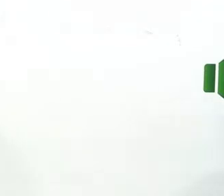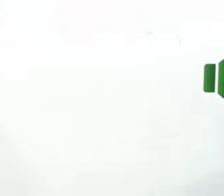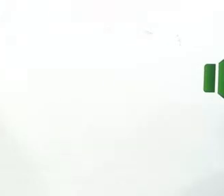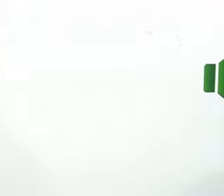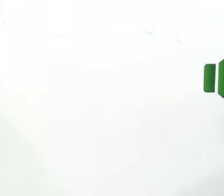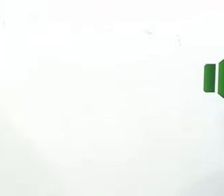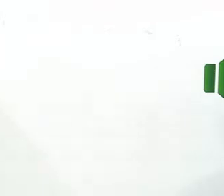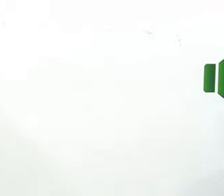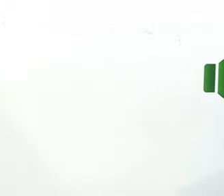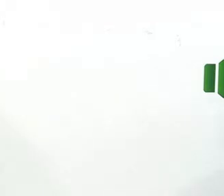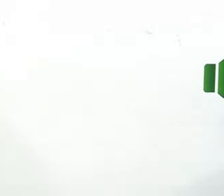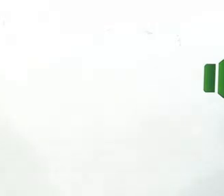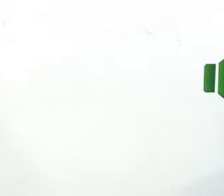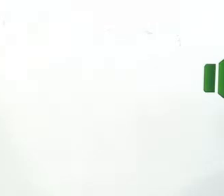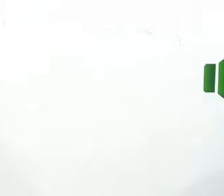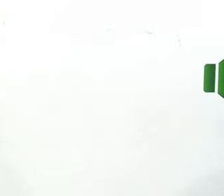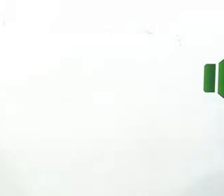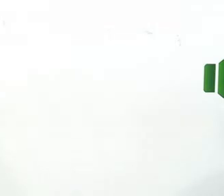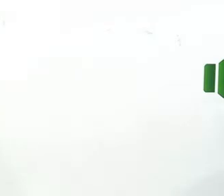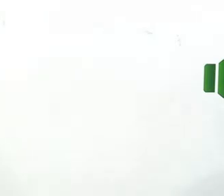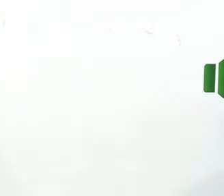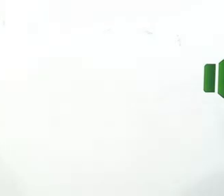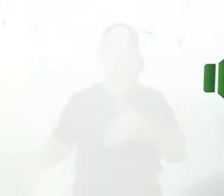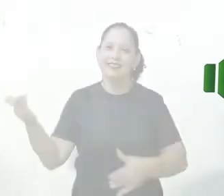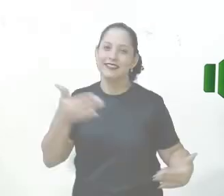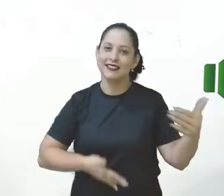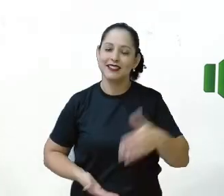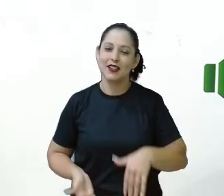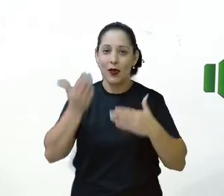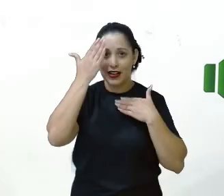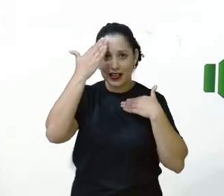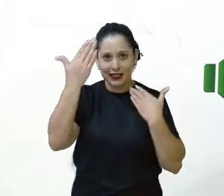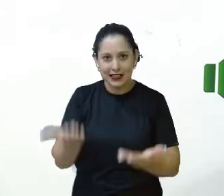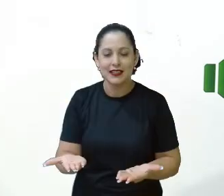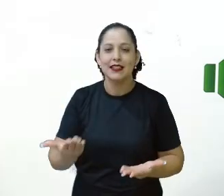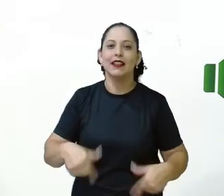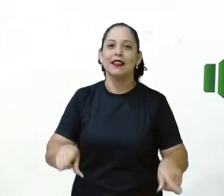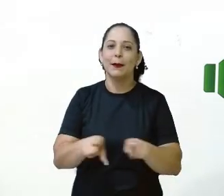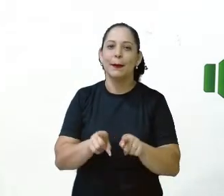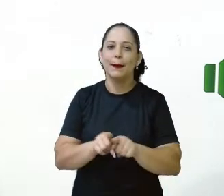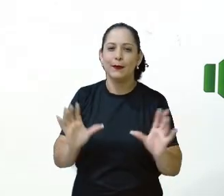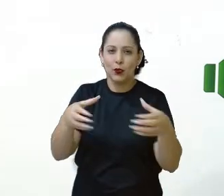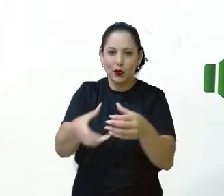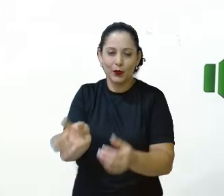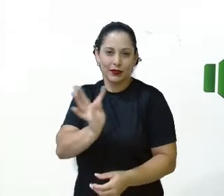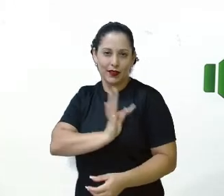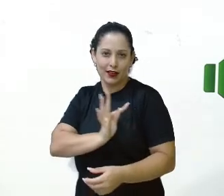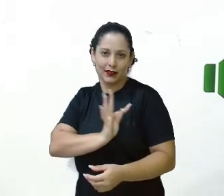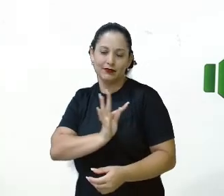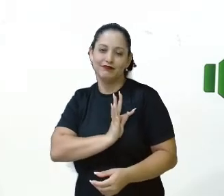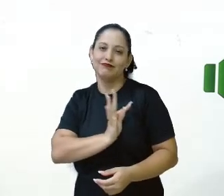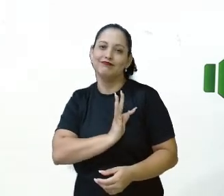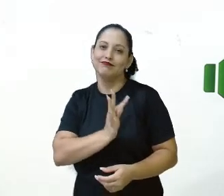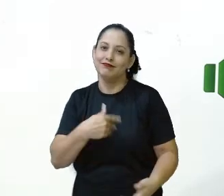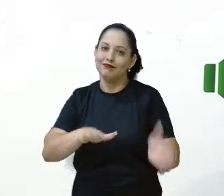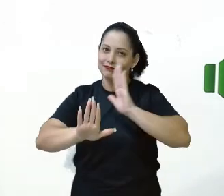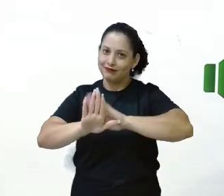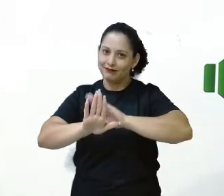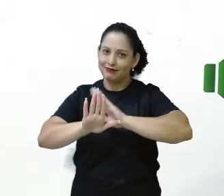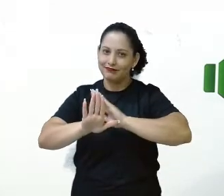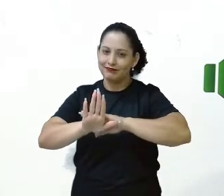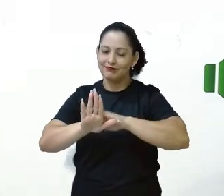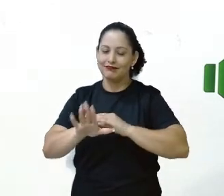isso, gente. Kézia, obrigada pela sua participação na aula. Quero agradecer a Bia, né, e a Anderson pela